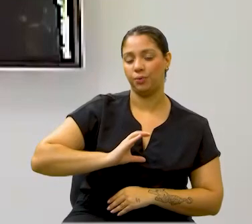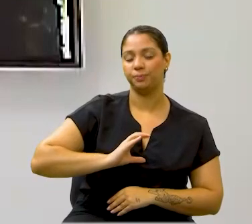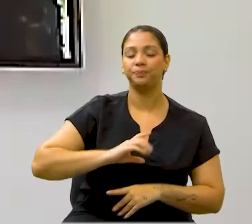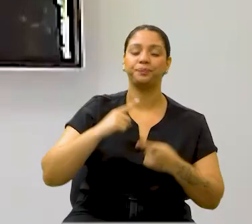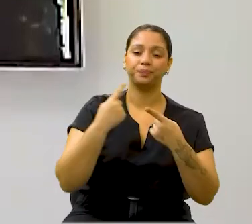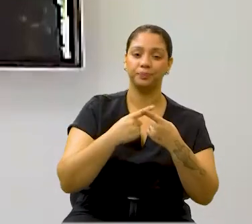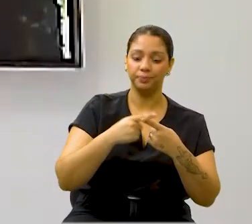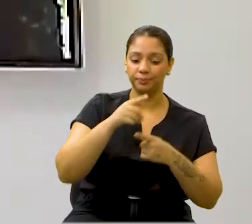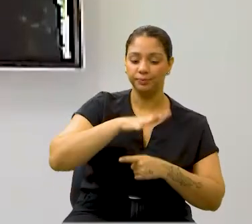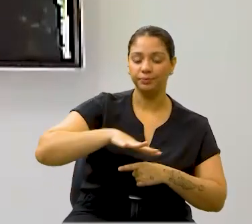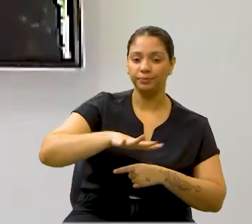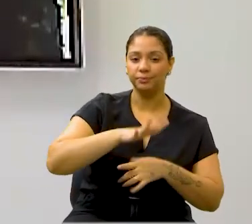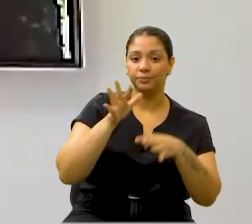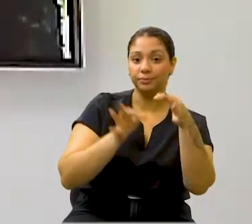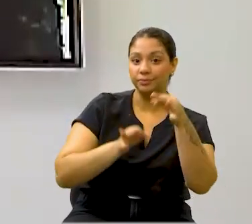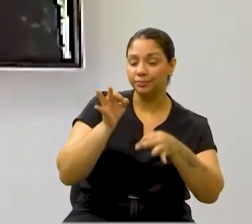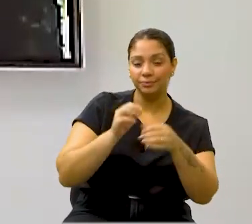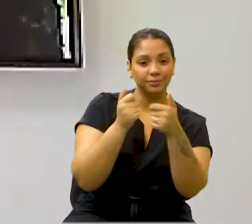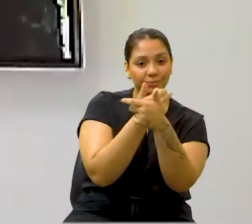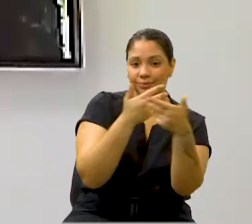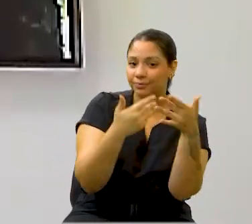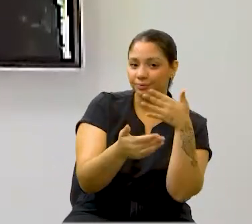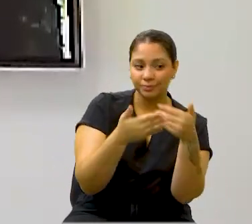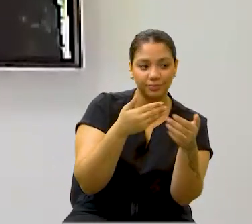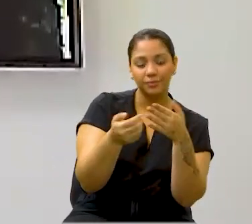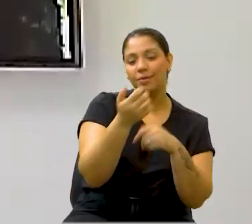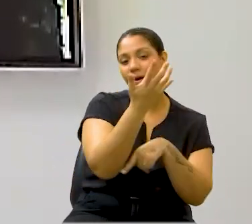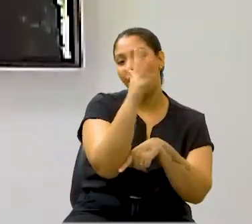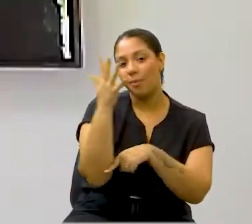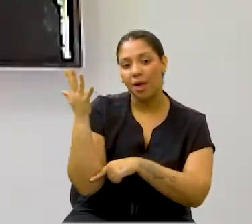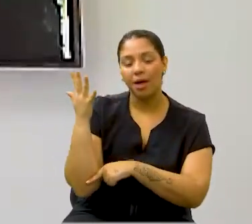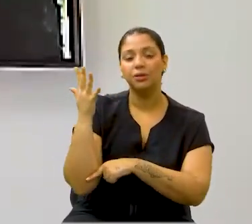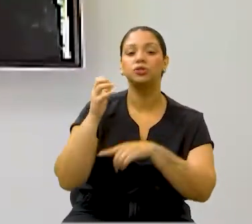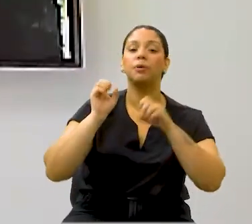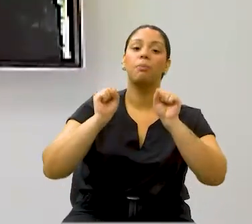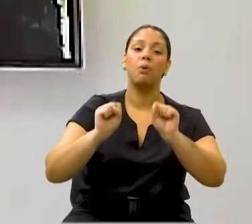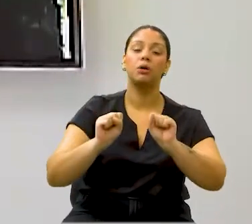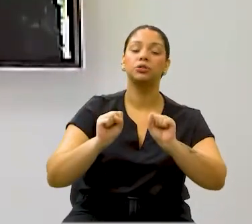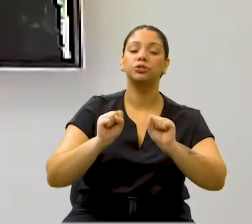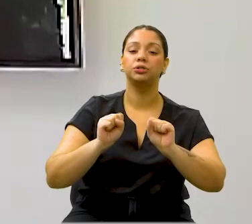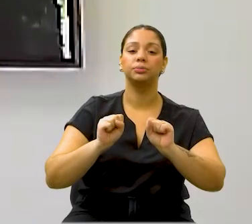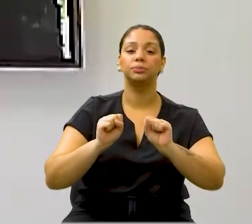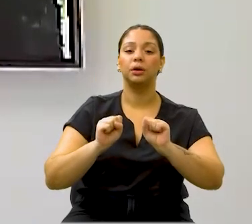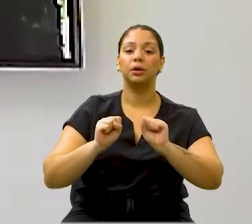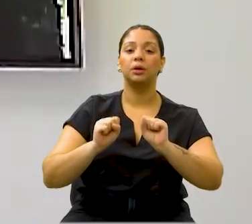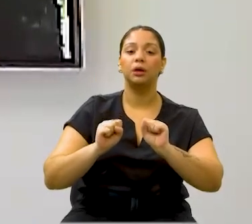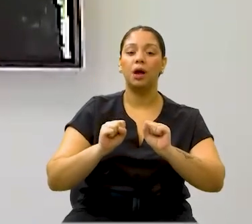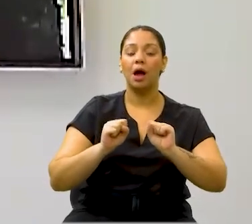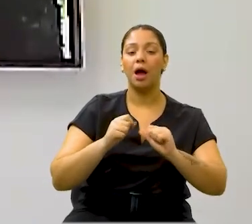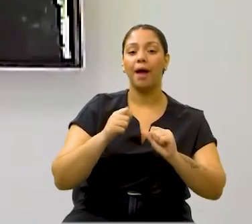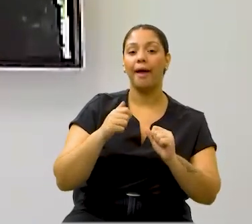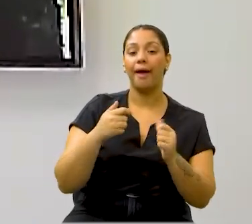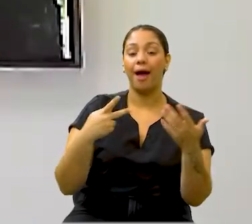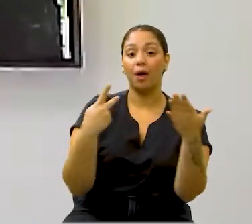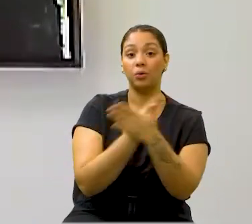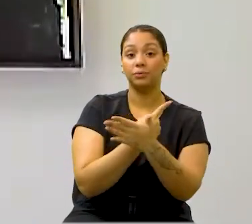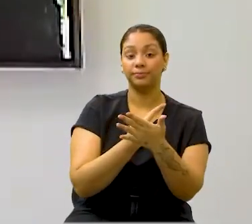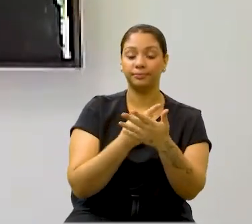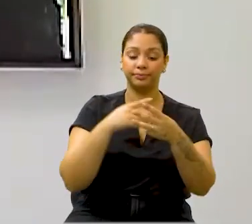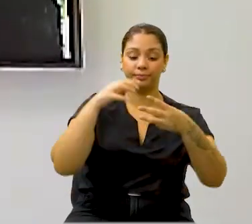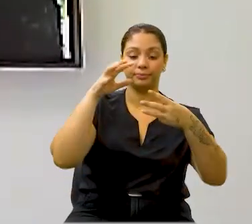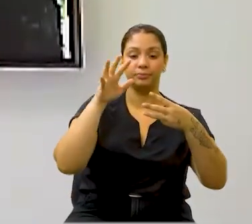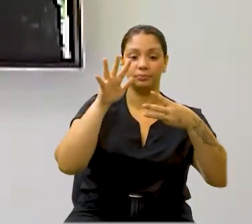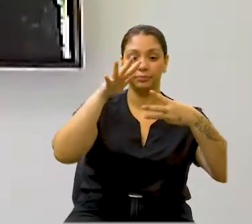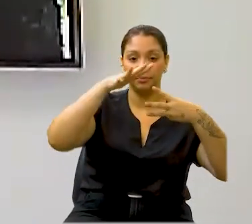ambiental, qualquer dano ao meio ambiente, ele pode ensejar aí